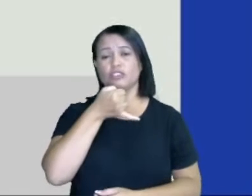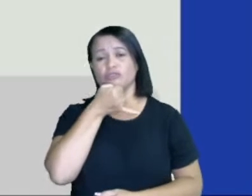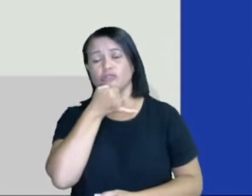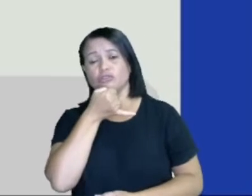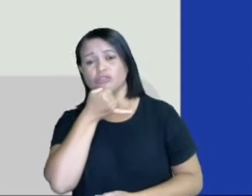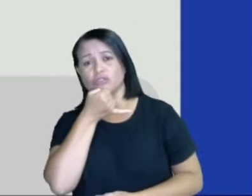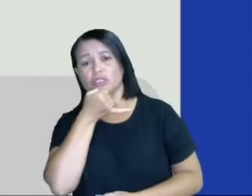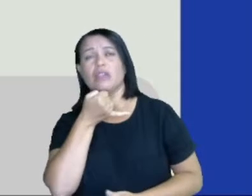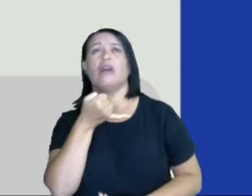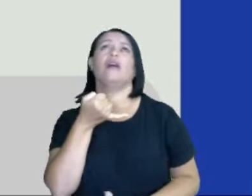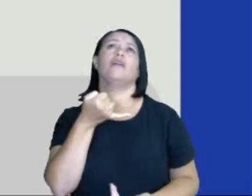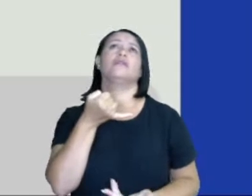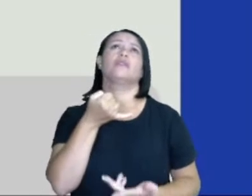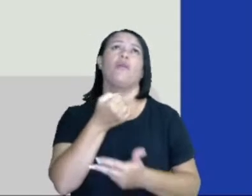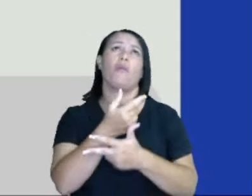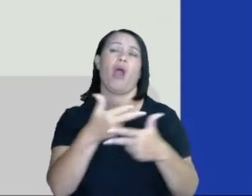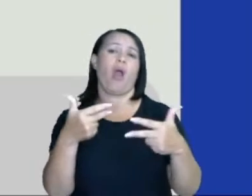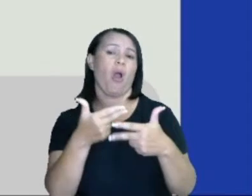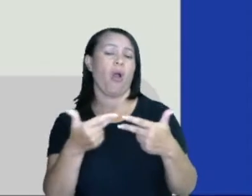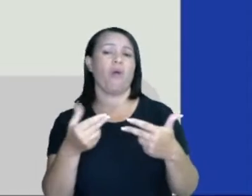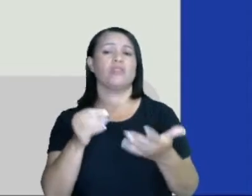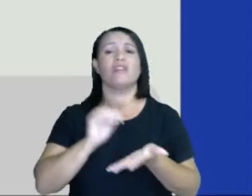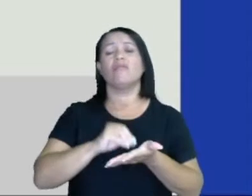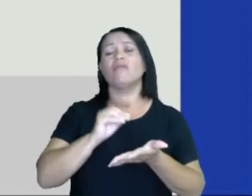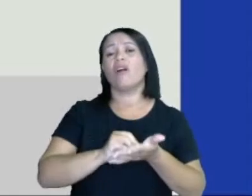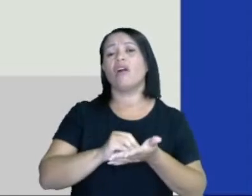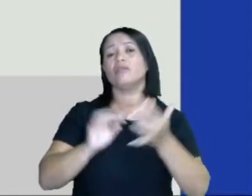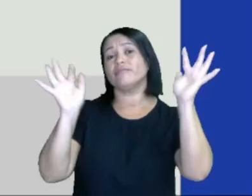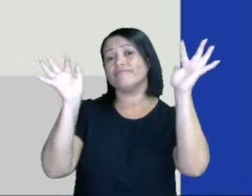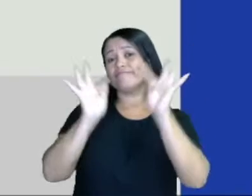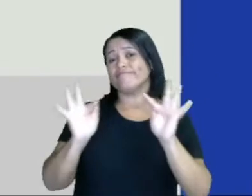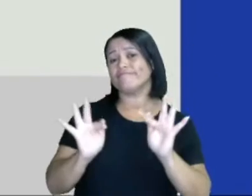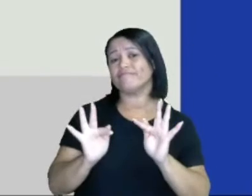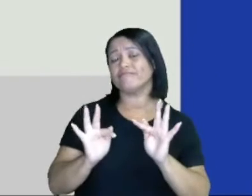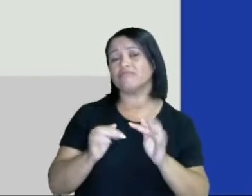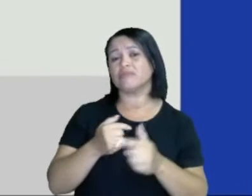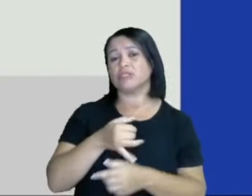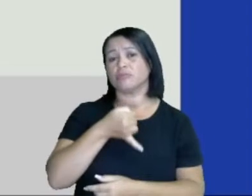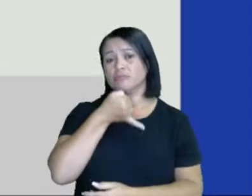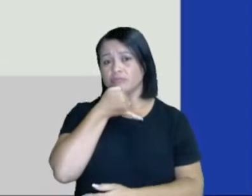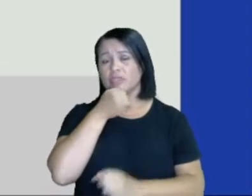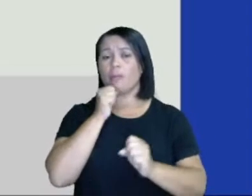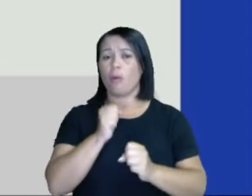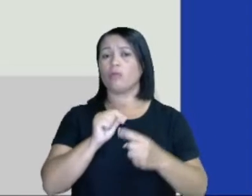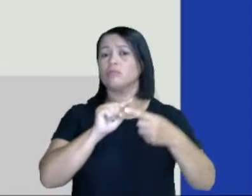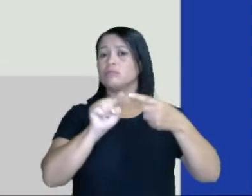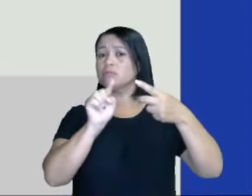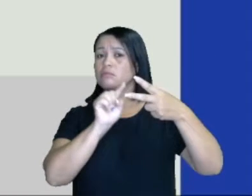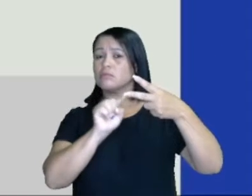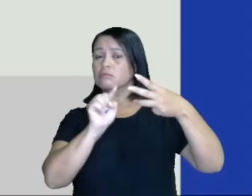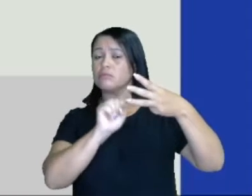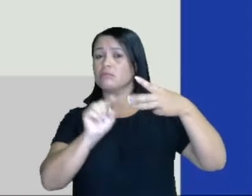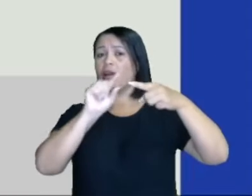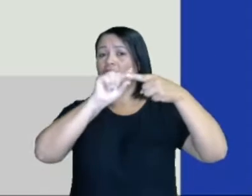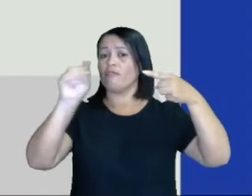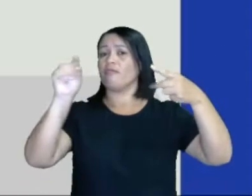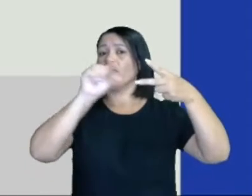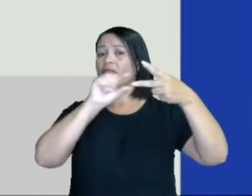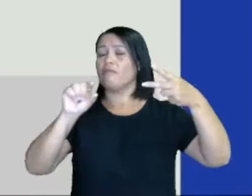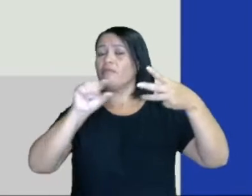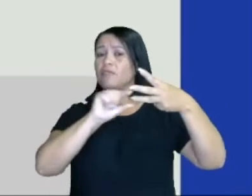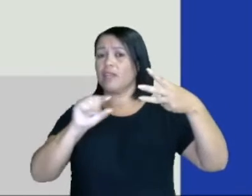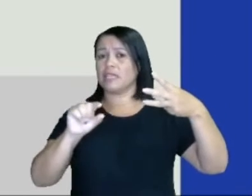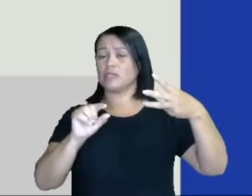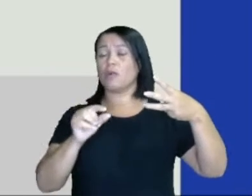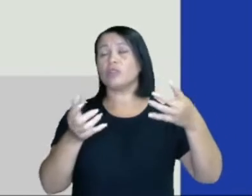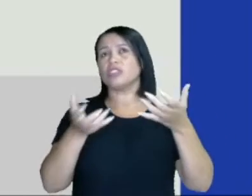tristeza, que alguma coisa não deixa a gente feliz, então a gente pode usar essas três frases, né? Quando